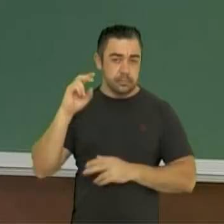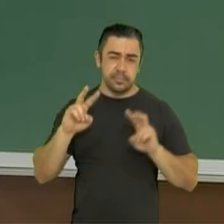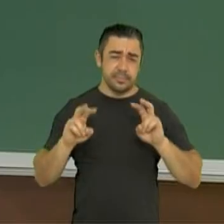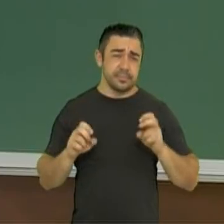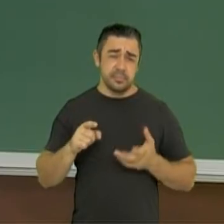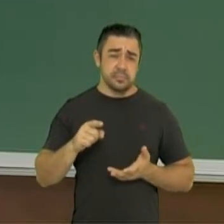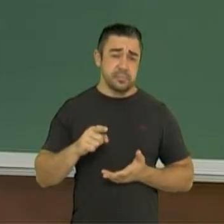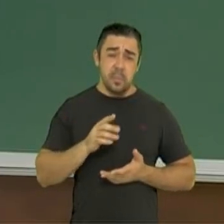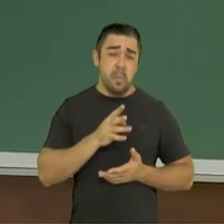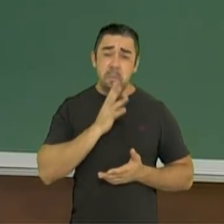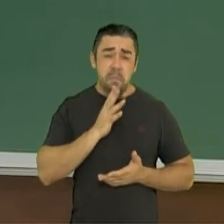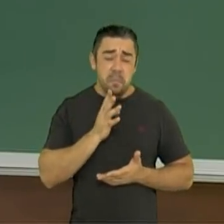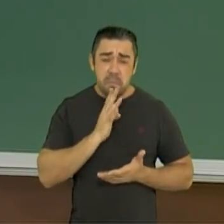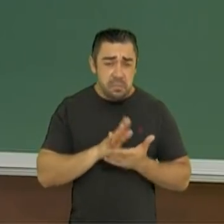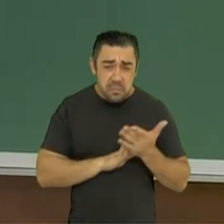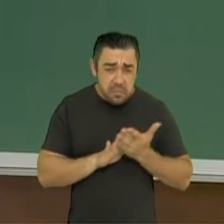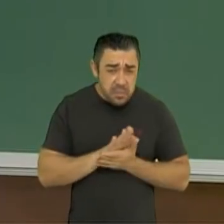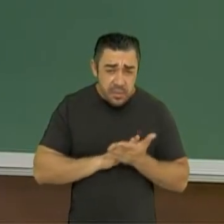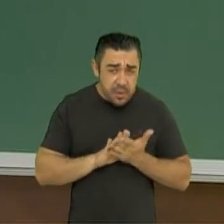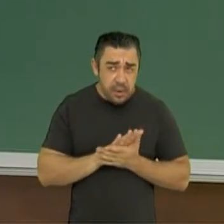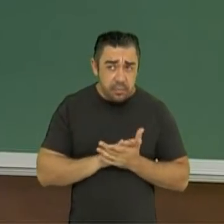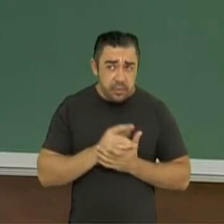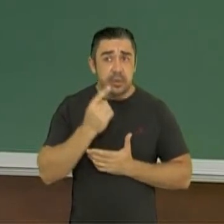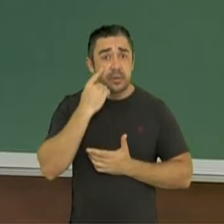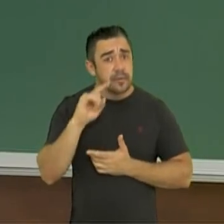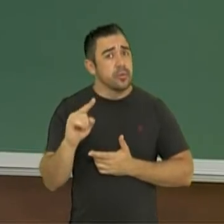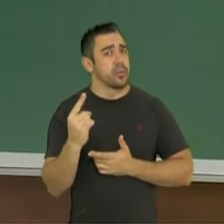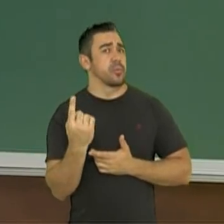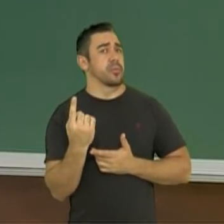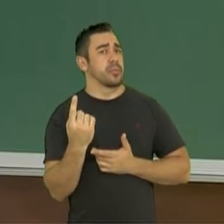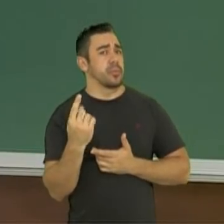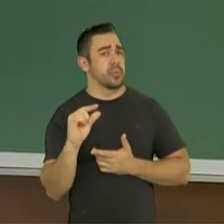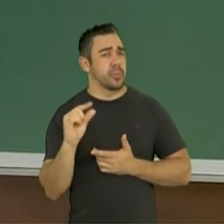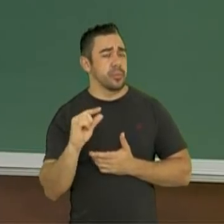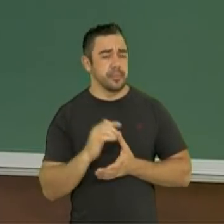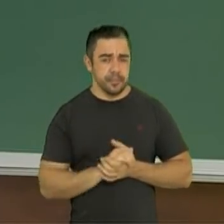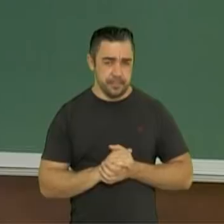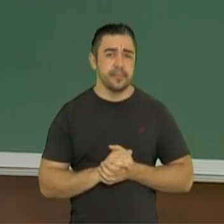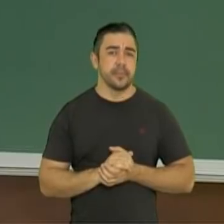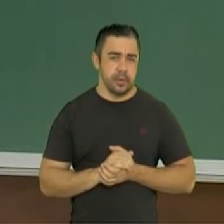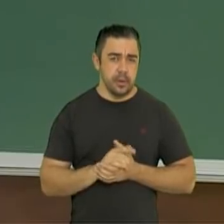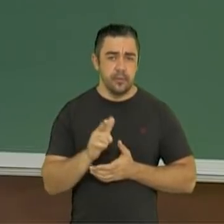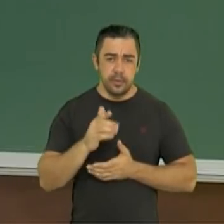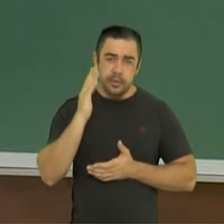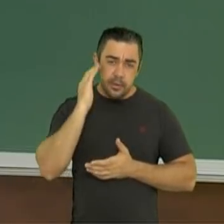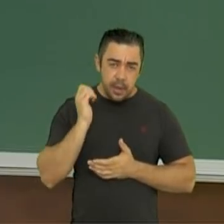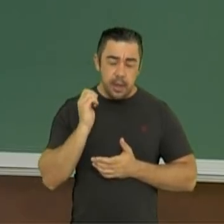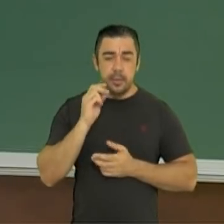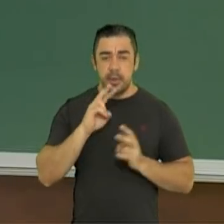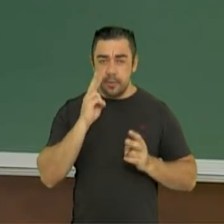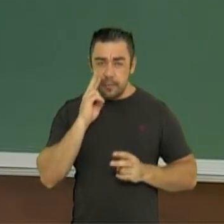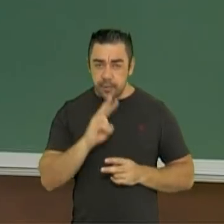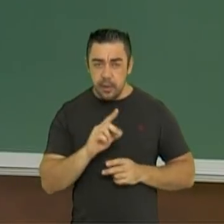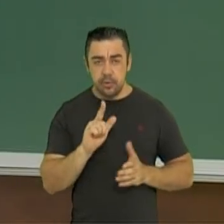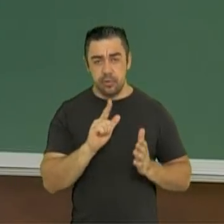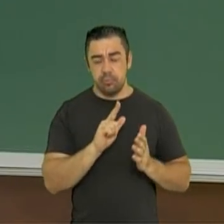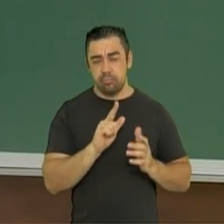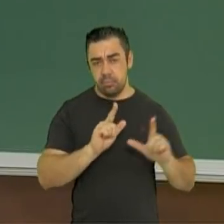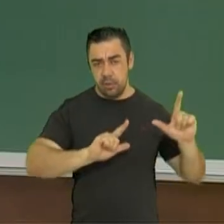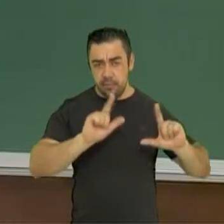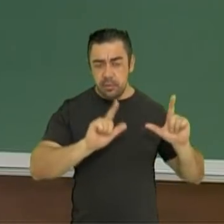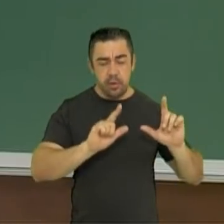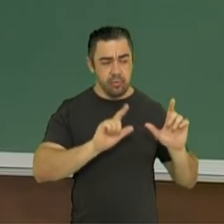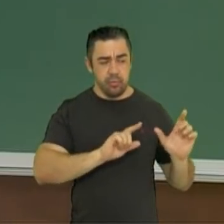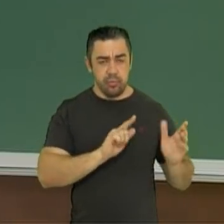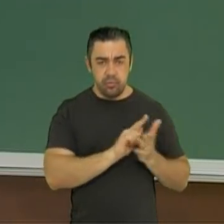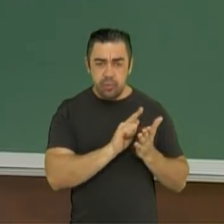tenha ouvido falar nem pelo menos um pouquinho, né? Então, informe-se, assista os telejornais,